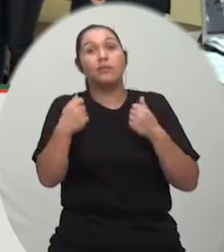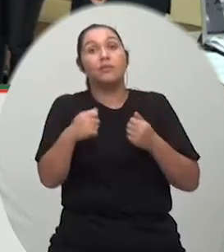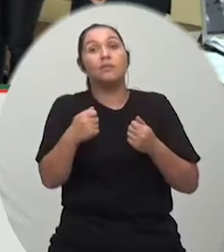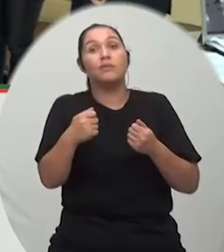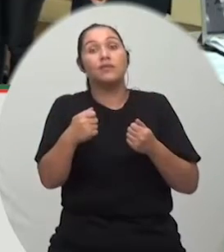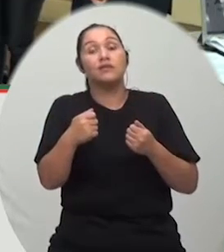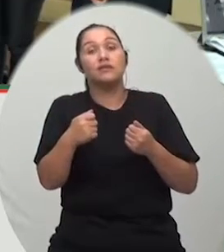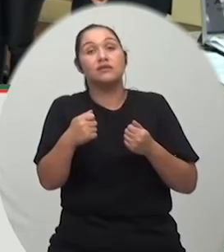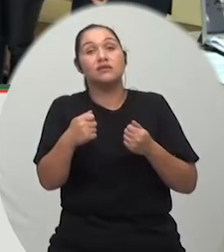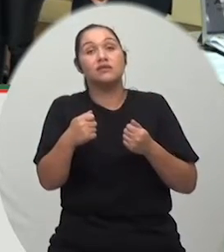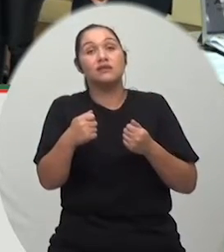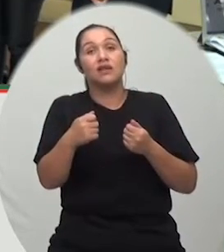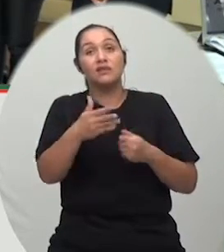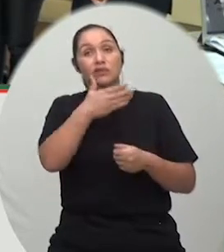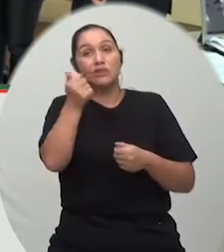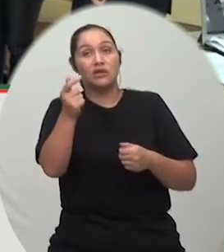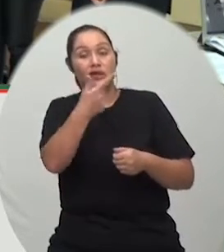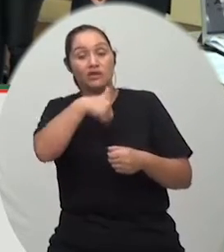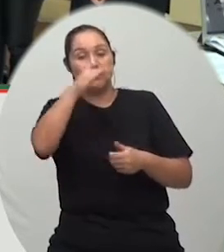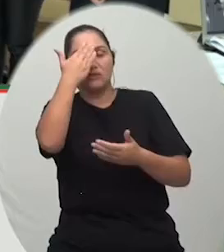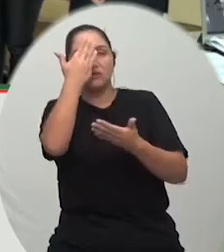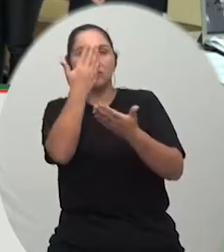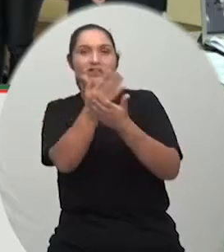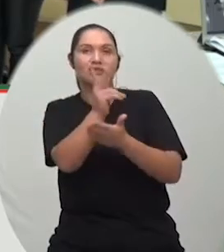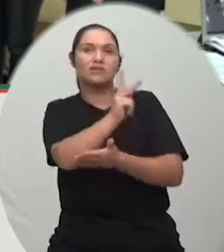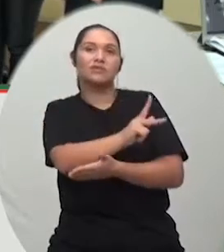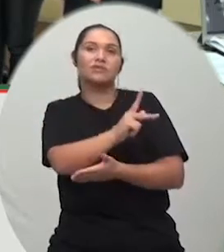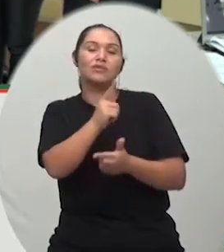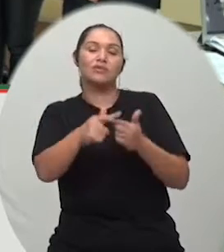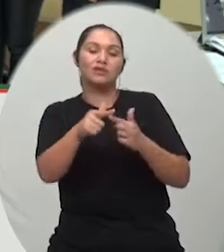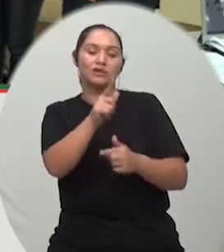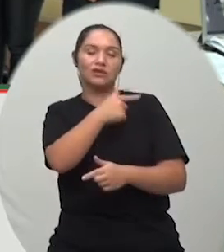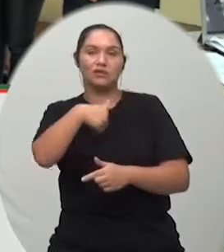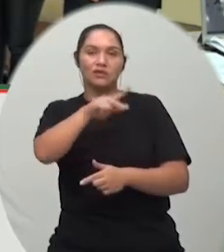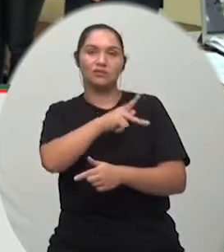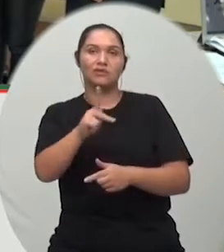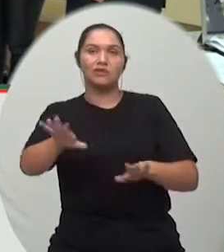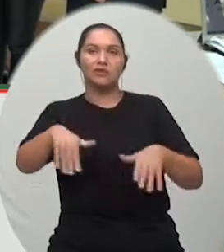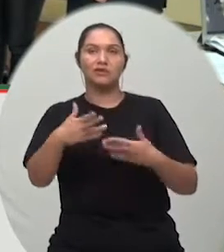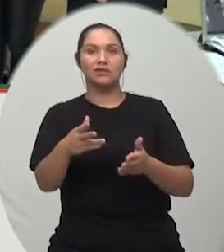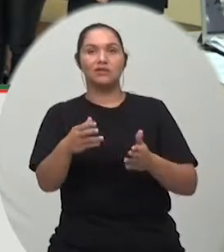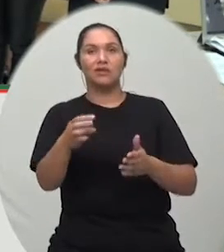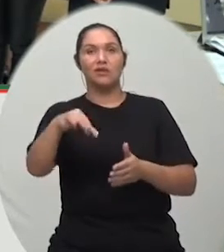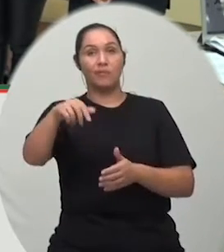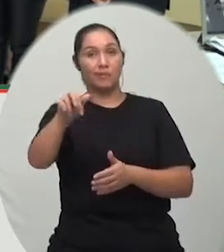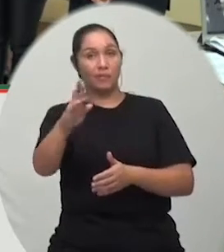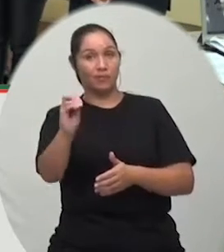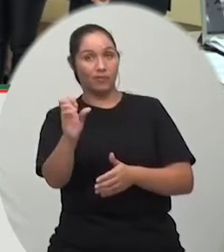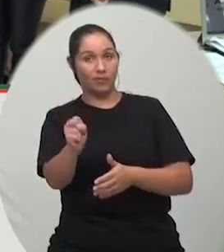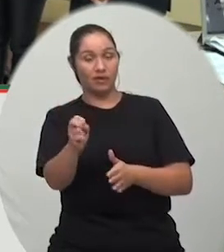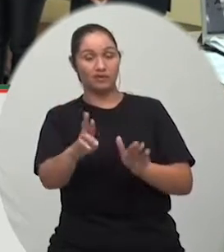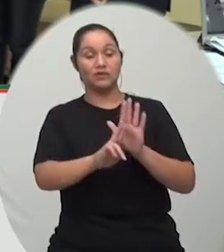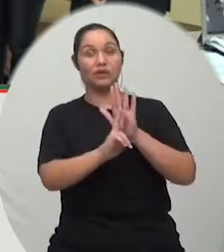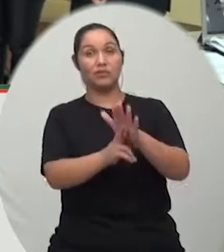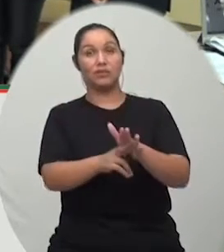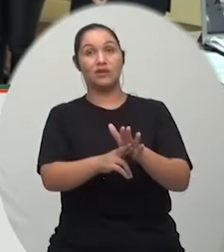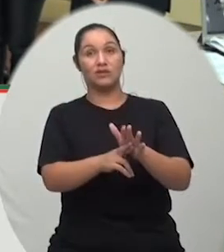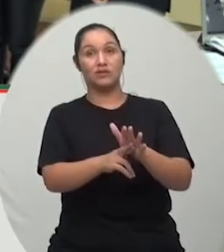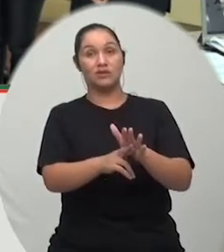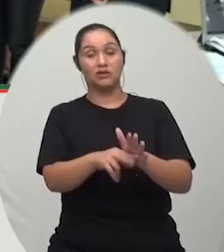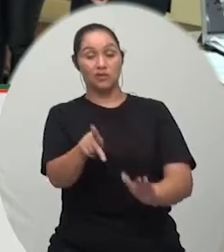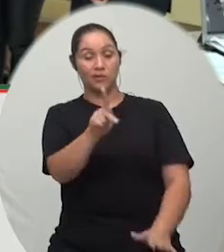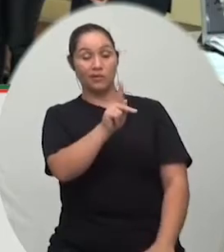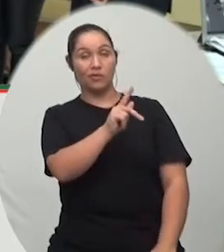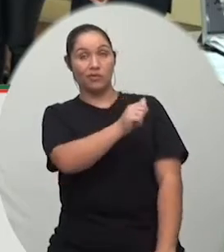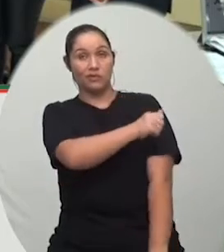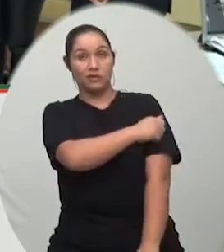acreditamos como professores que somos. Então, o Marcos representou os estudantes nos dois anos em que esteve lá à frente